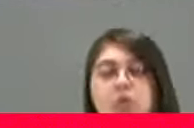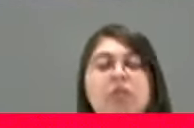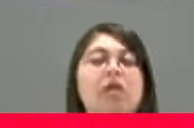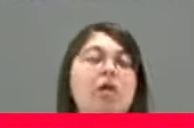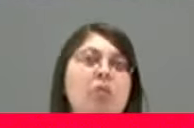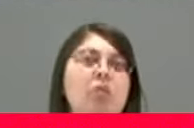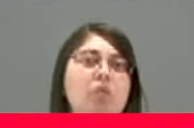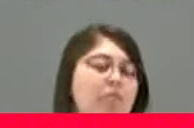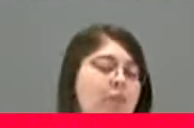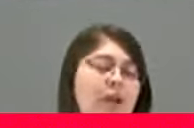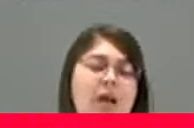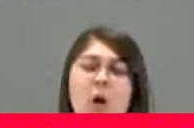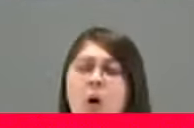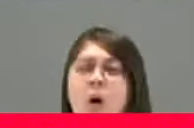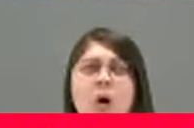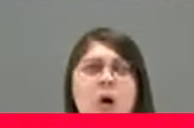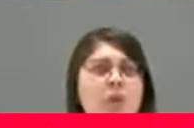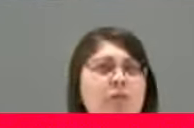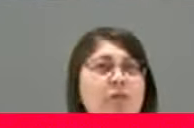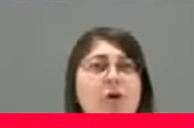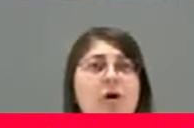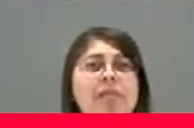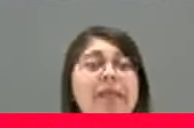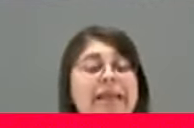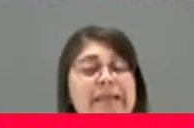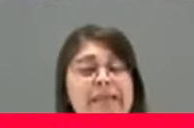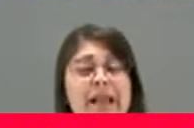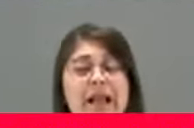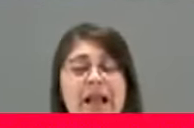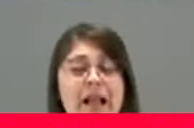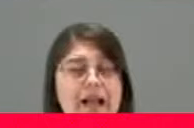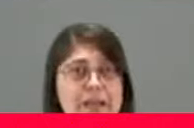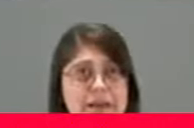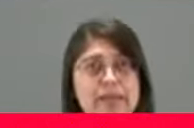Então, é óbvio que nós aqui na CAI temos obrigação,